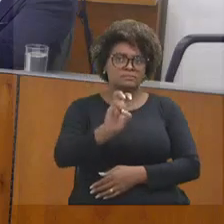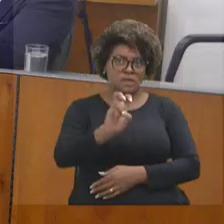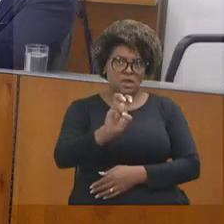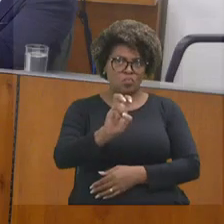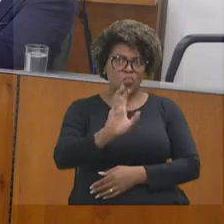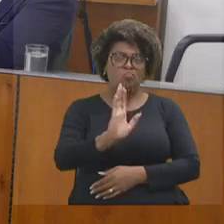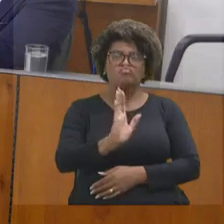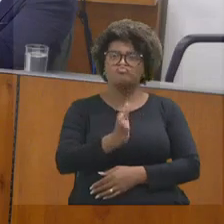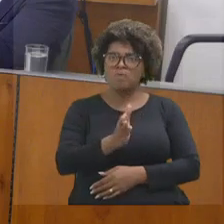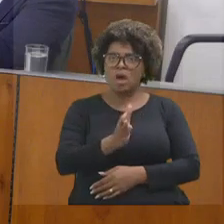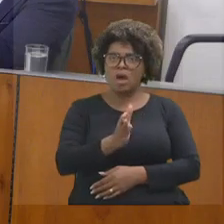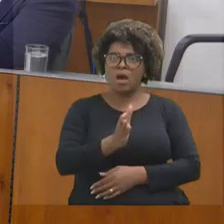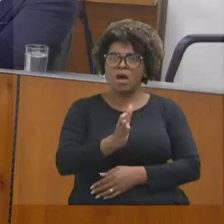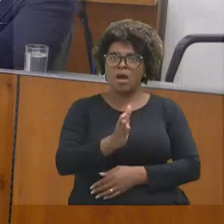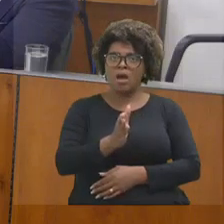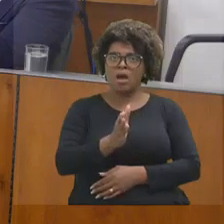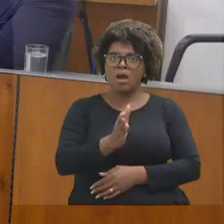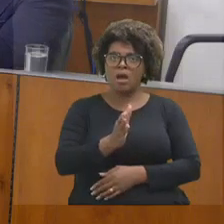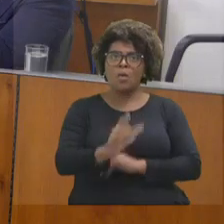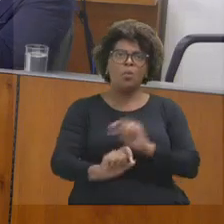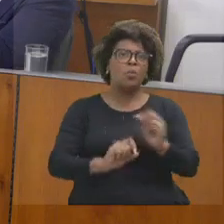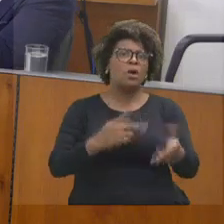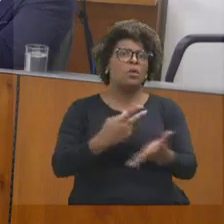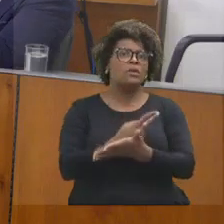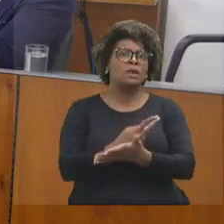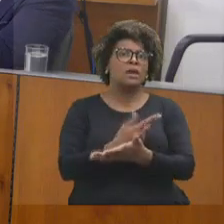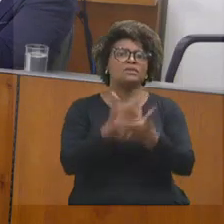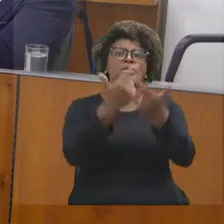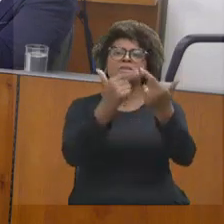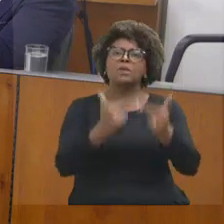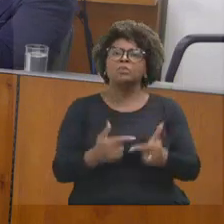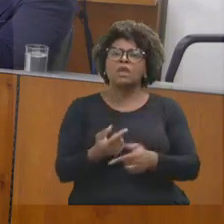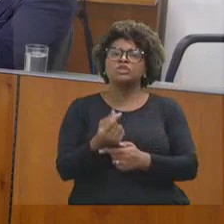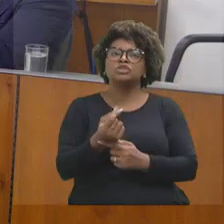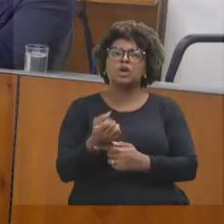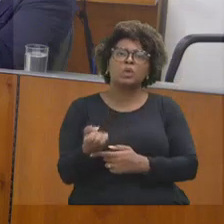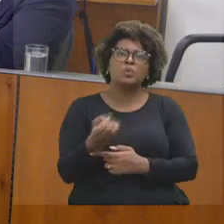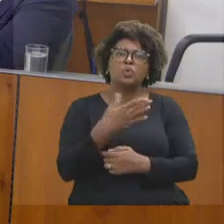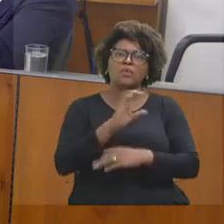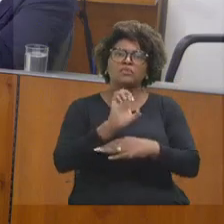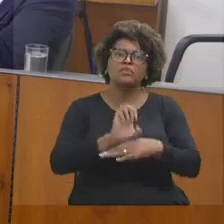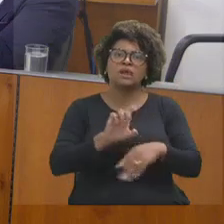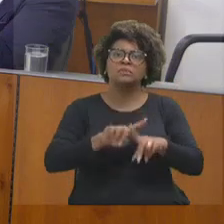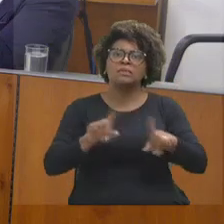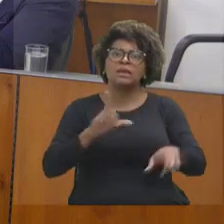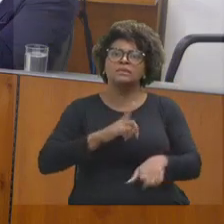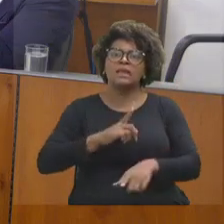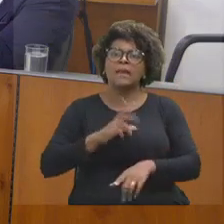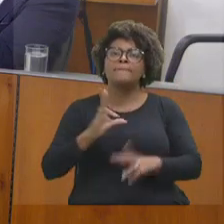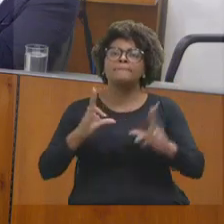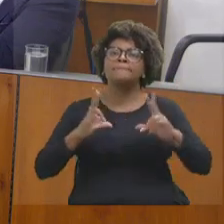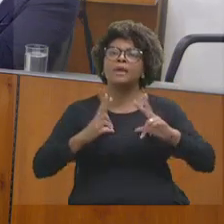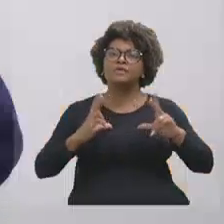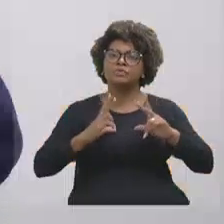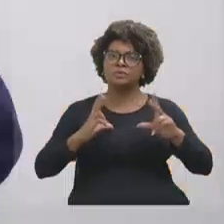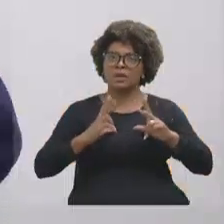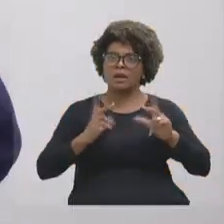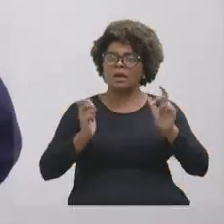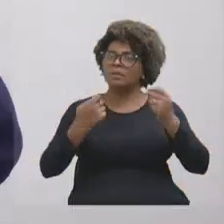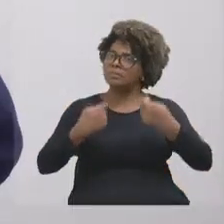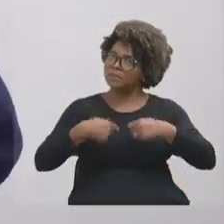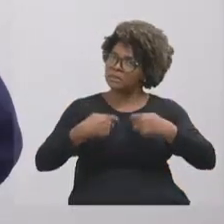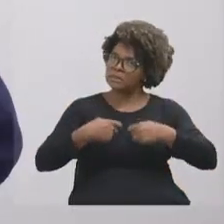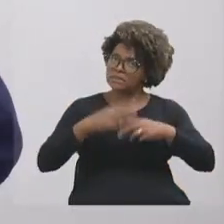não vai ter dinheiro novo do Estado Mas vai ter dinheiro particular nós vamos fortalecer o hospital sem colocar dinheiro nenhum que é